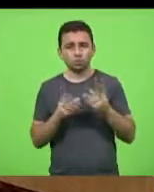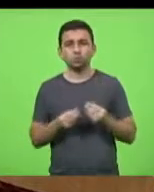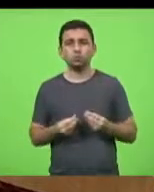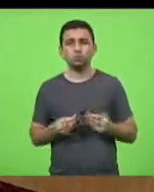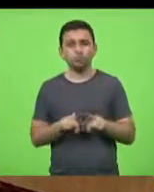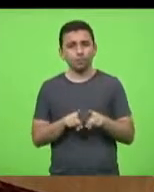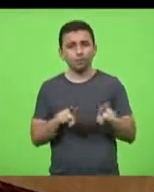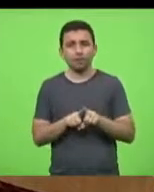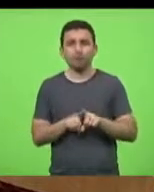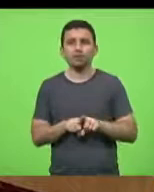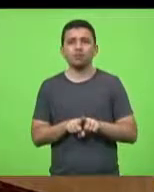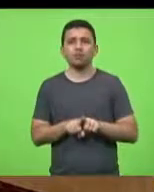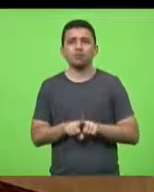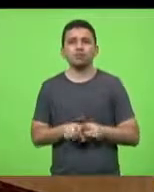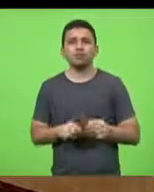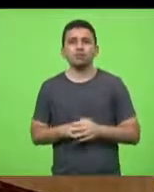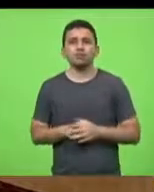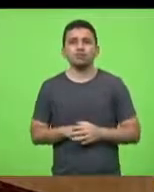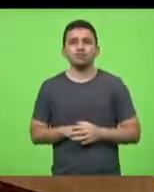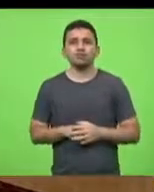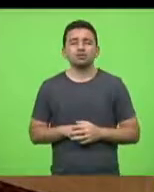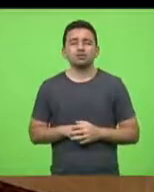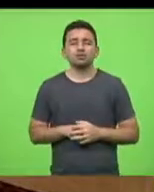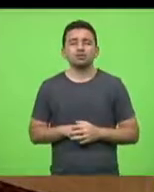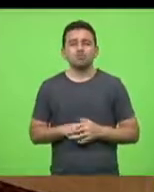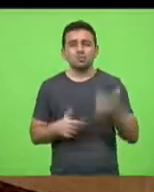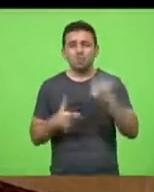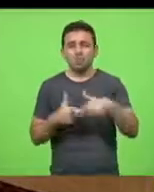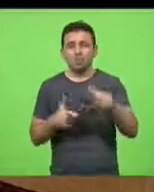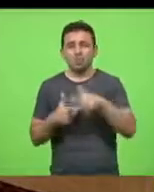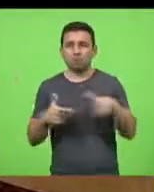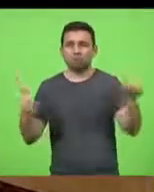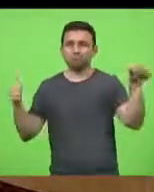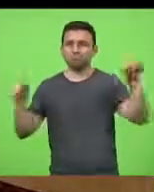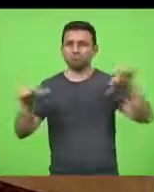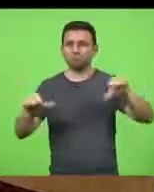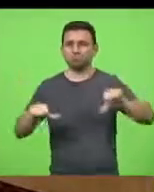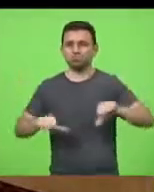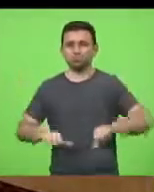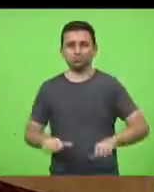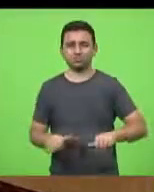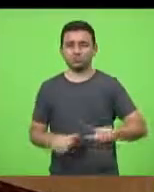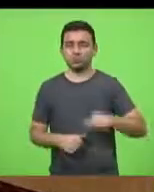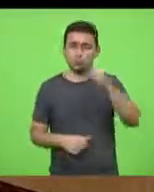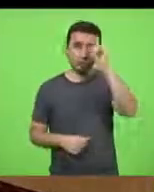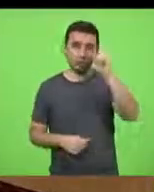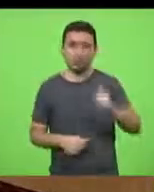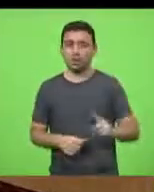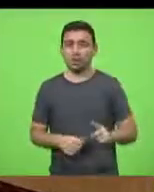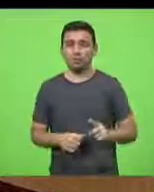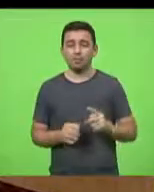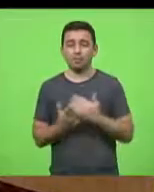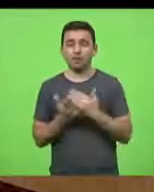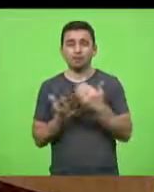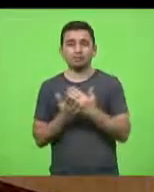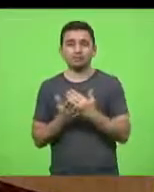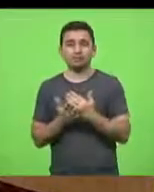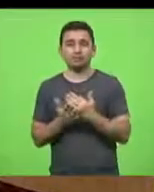Temos uma calamidade sem precedentes. E se isso não é